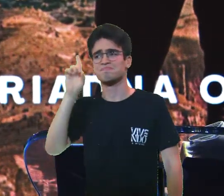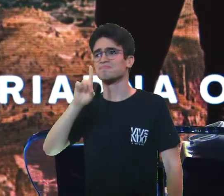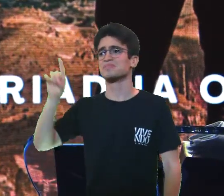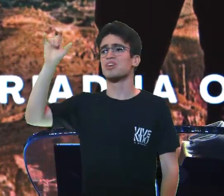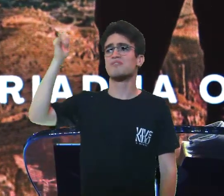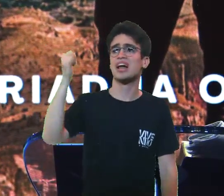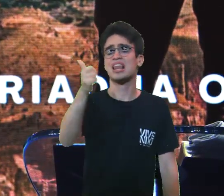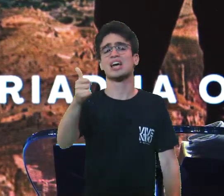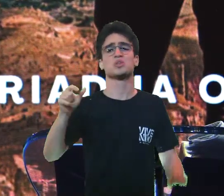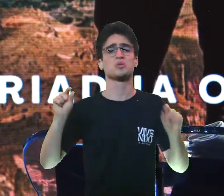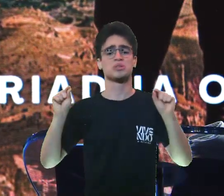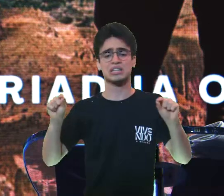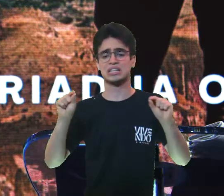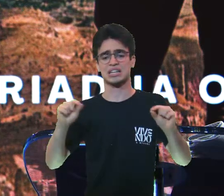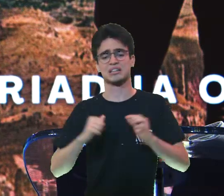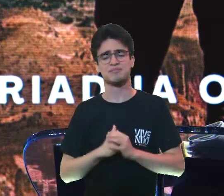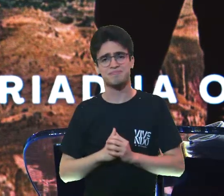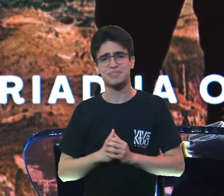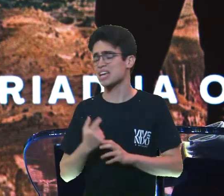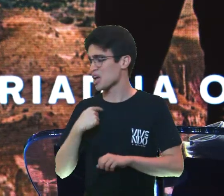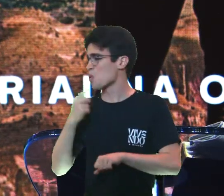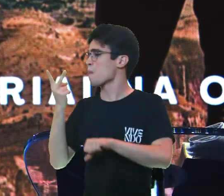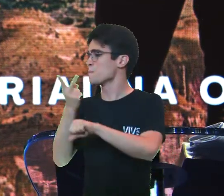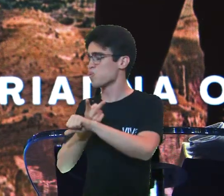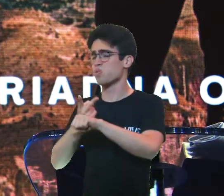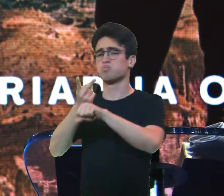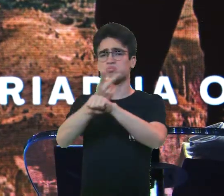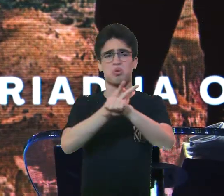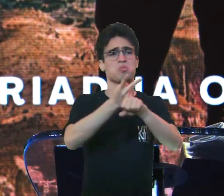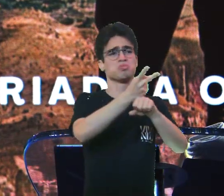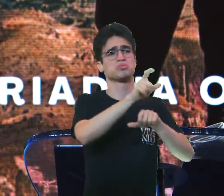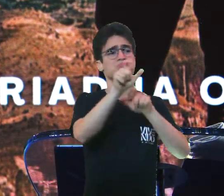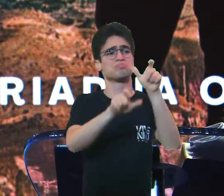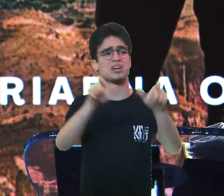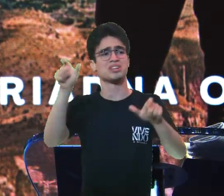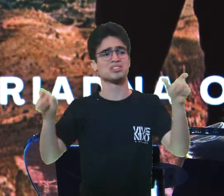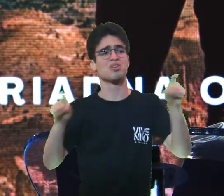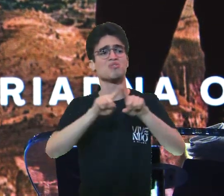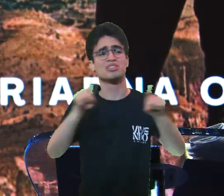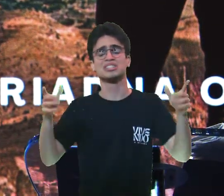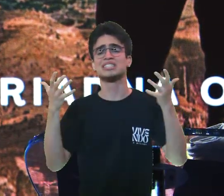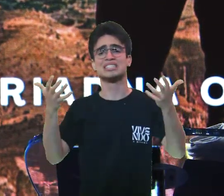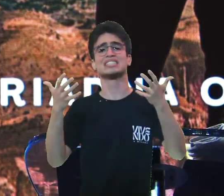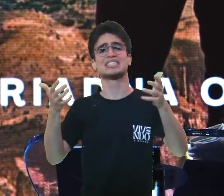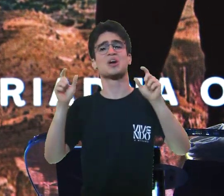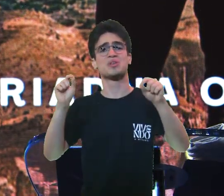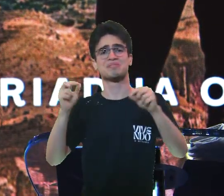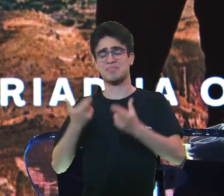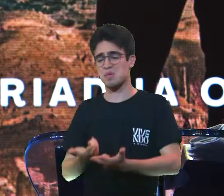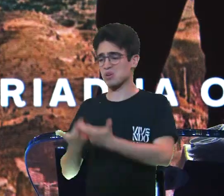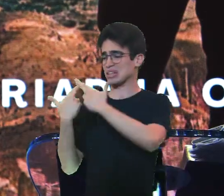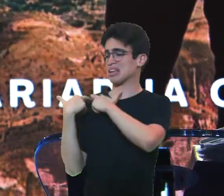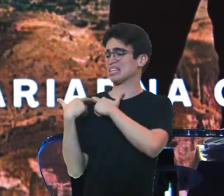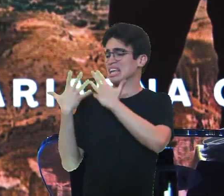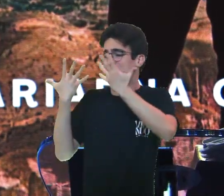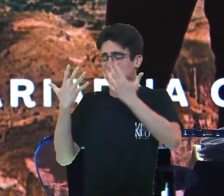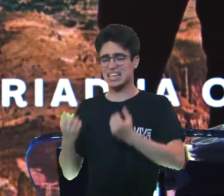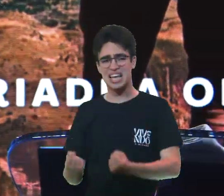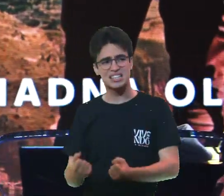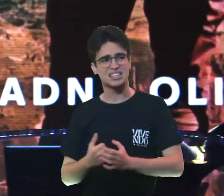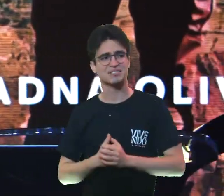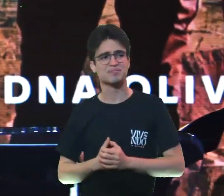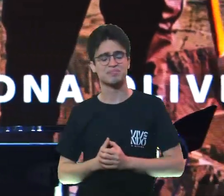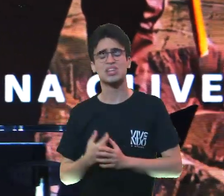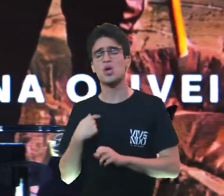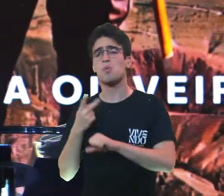dizendo, eu estou atrás de gente que quer ter os olhos erguidos. Eu estou